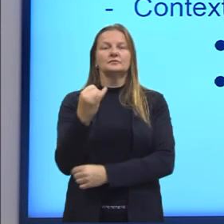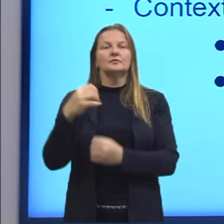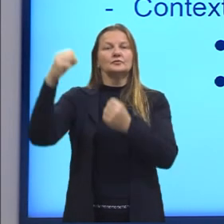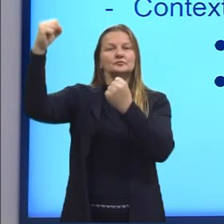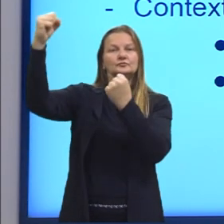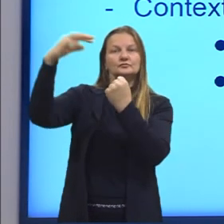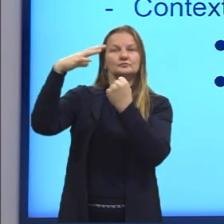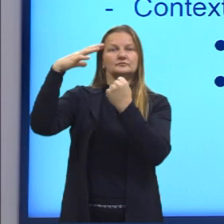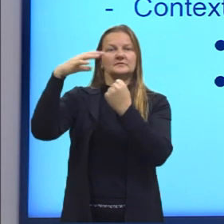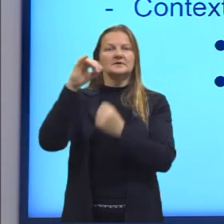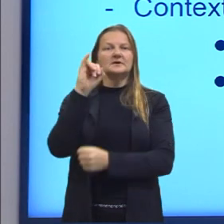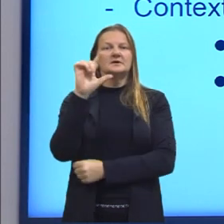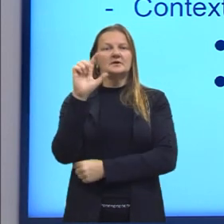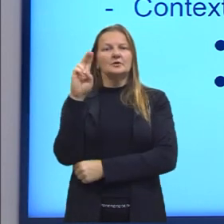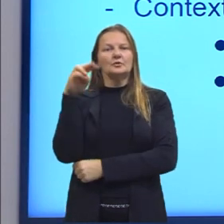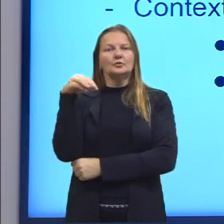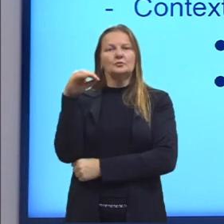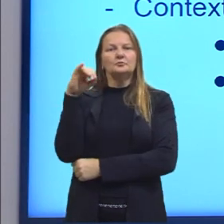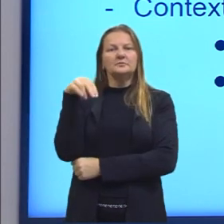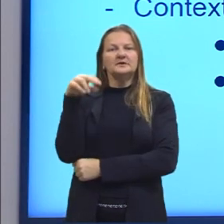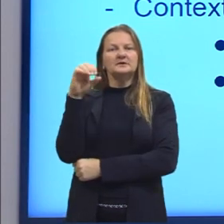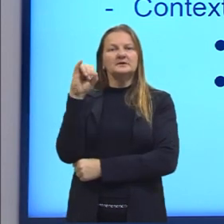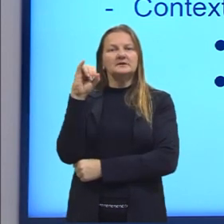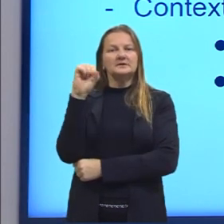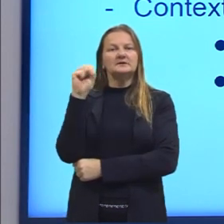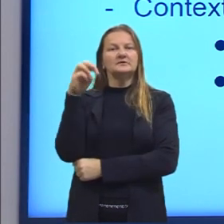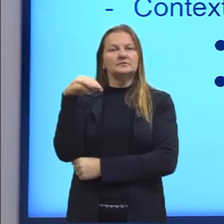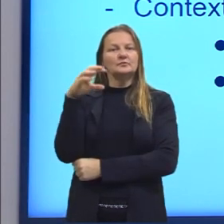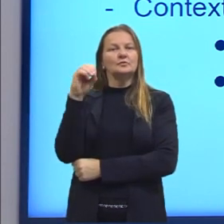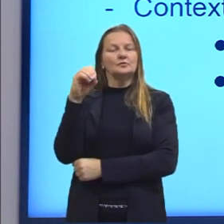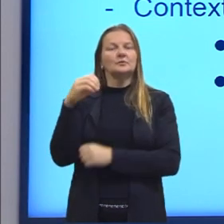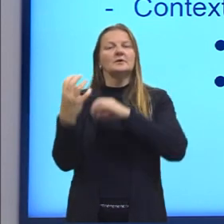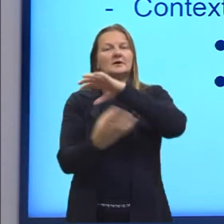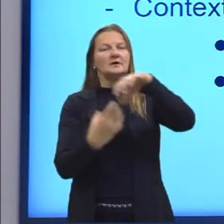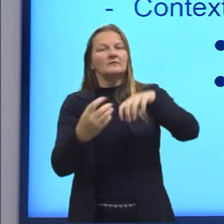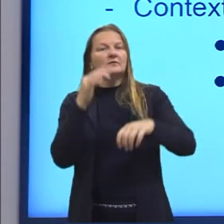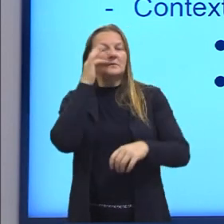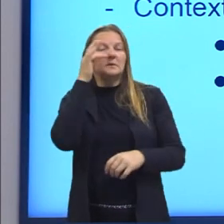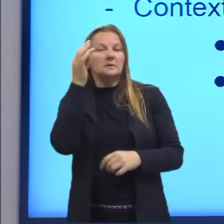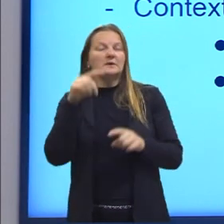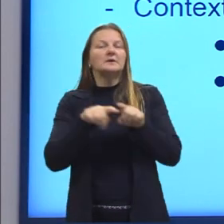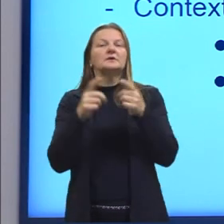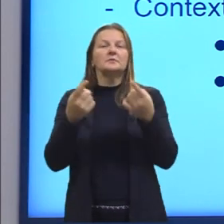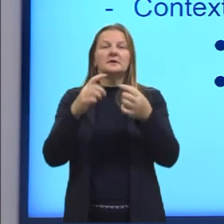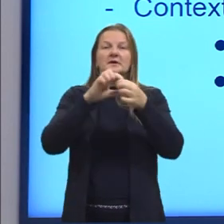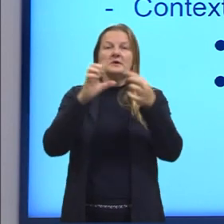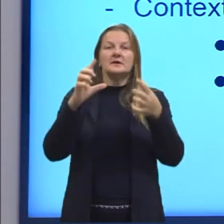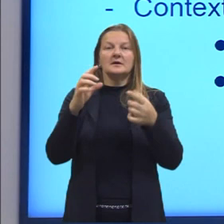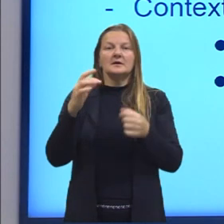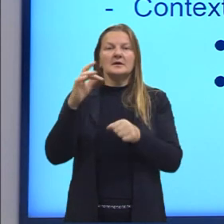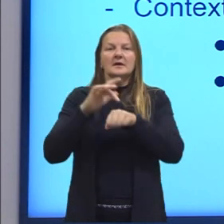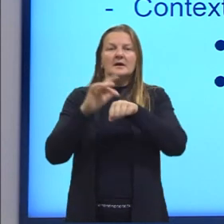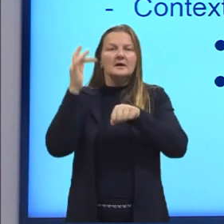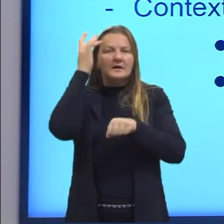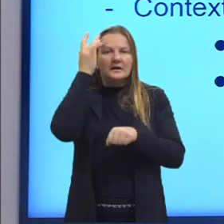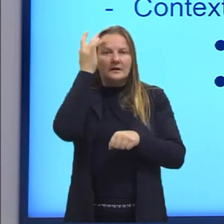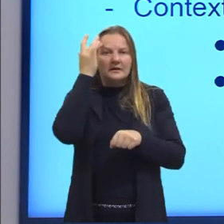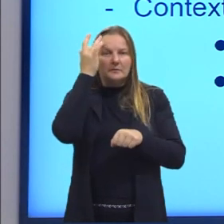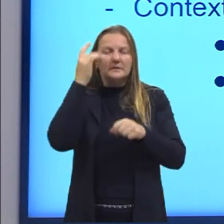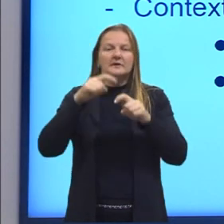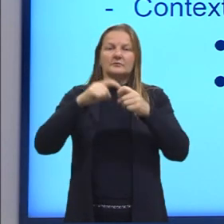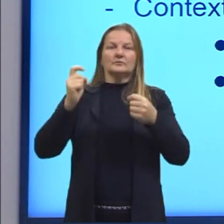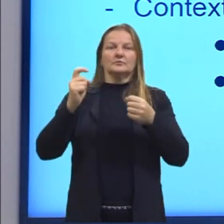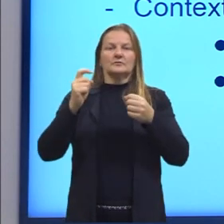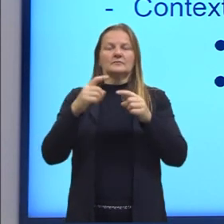Iluminismo que a gente falou também na Revolução Francesa né e o liberalismo então toda essa luta